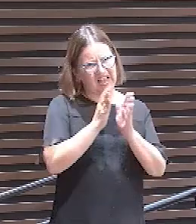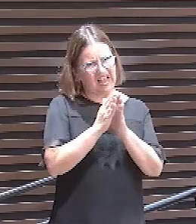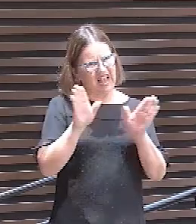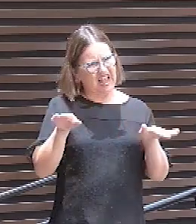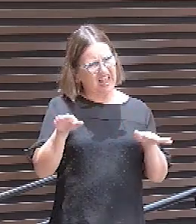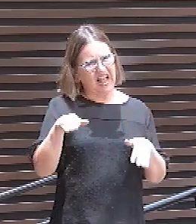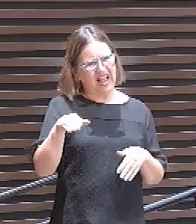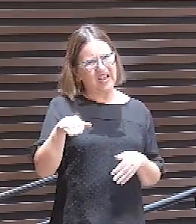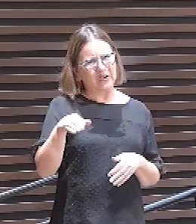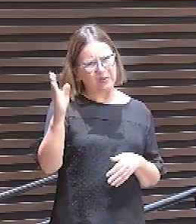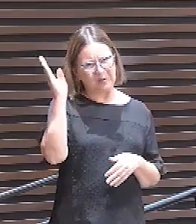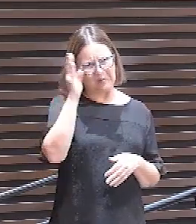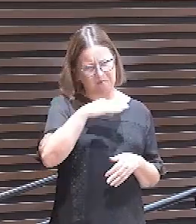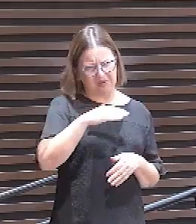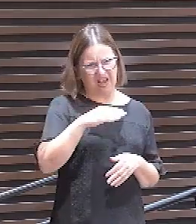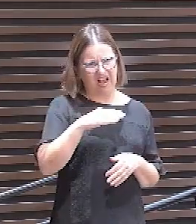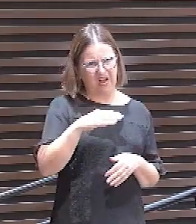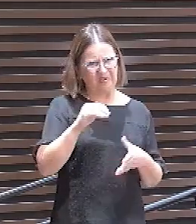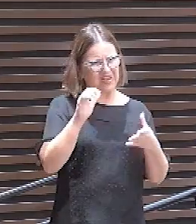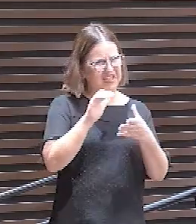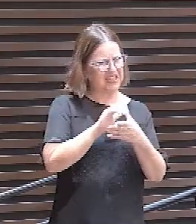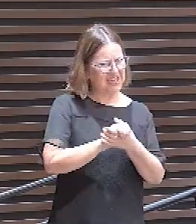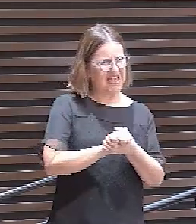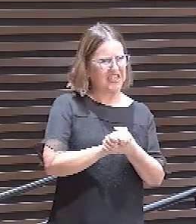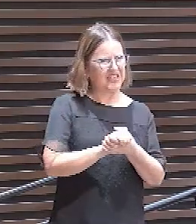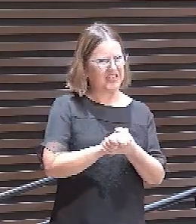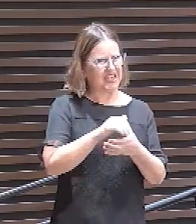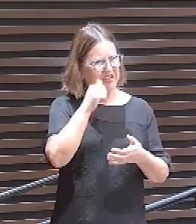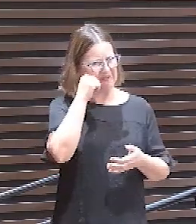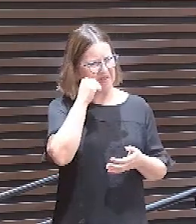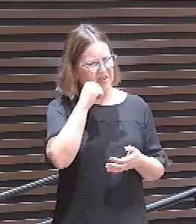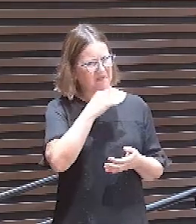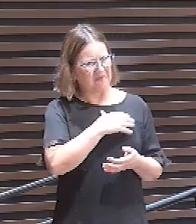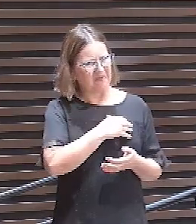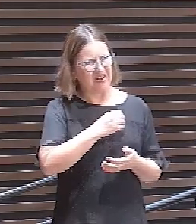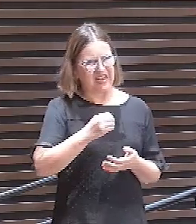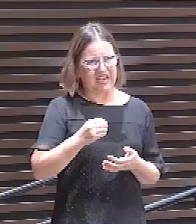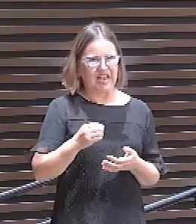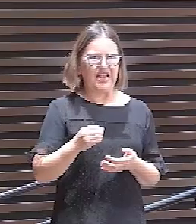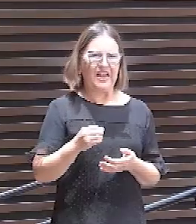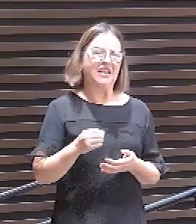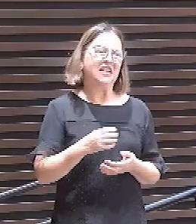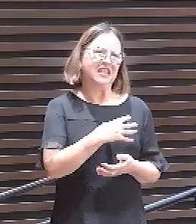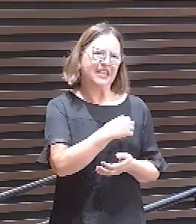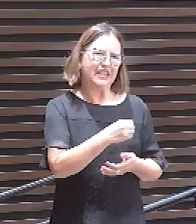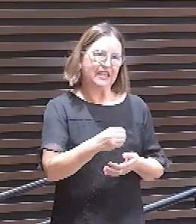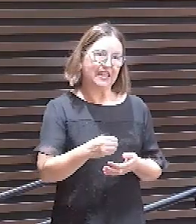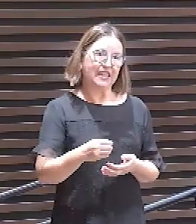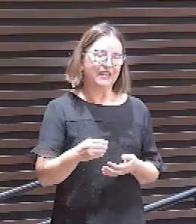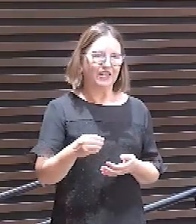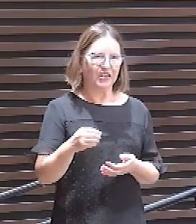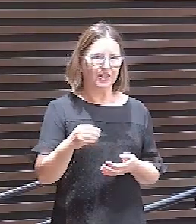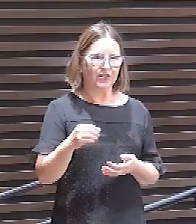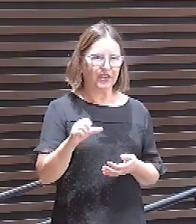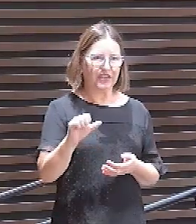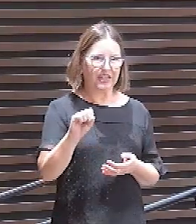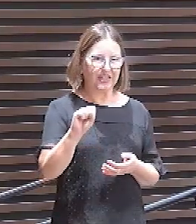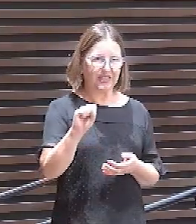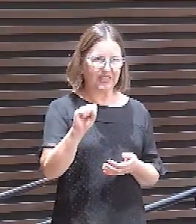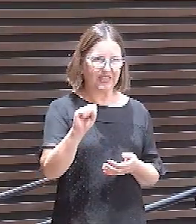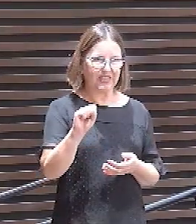as filhas descendentes de Sete, porque domingo passado nós nos